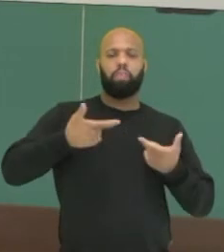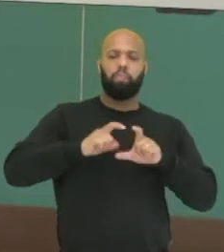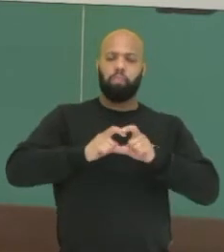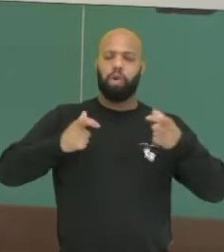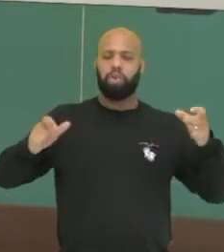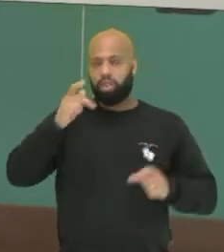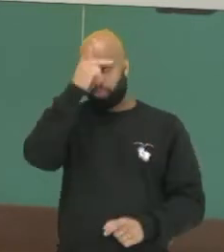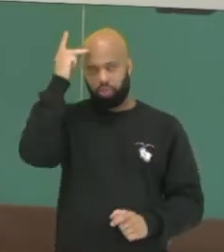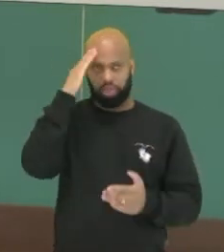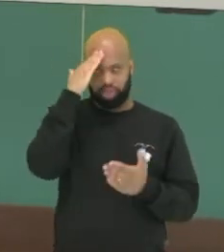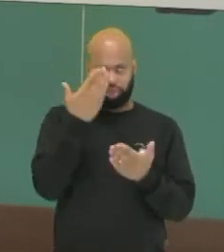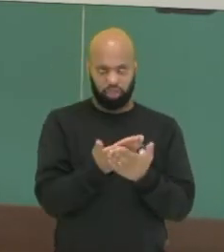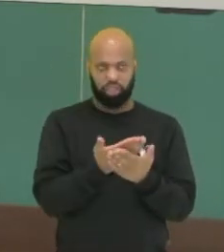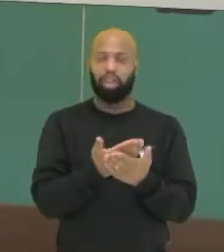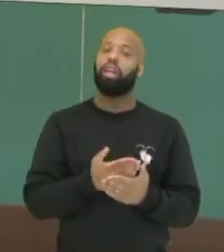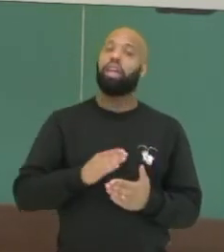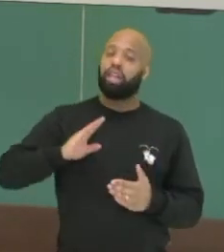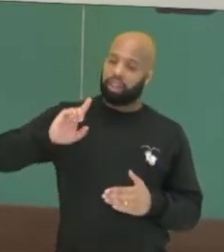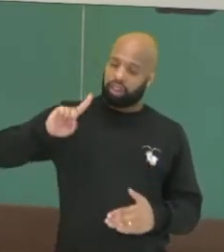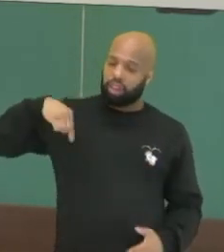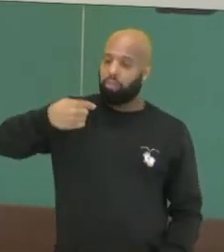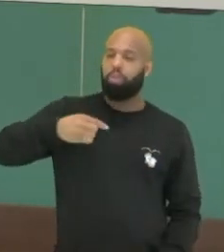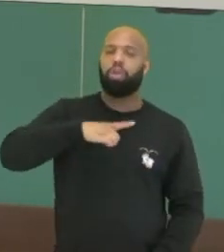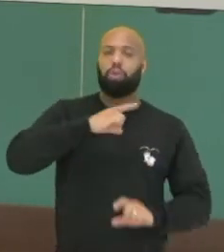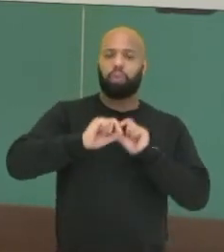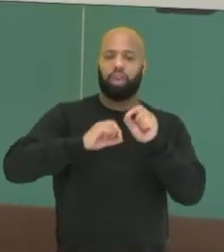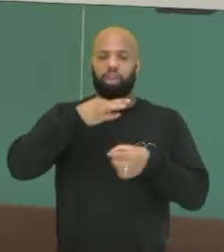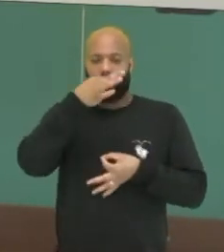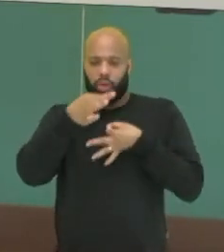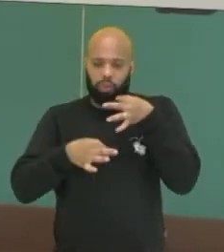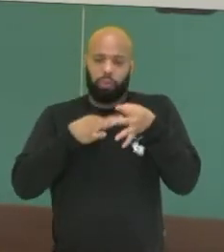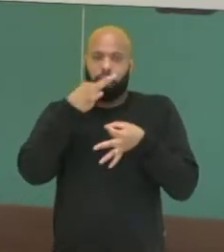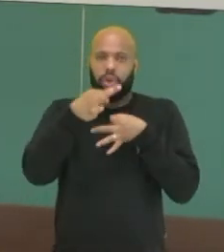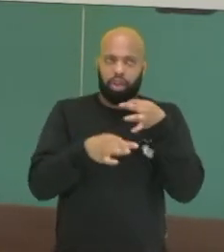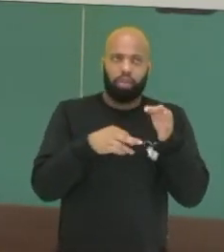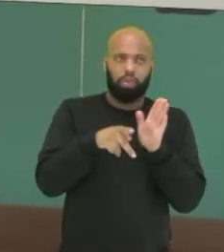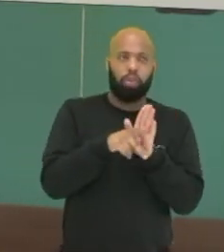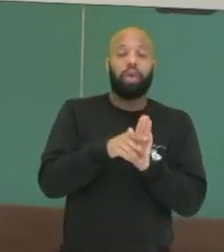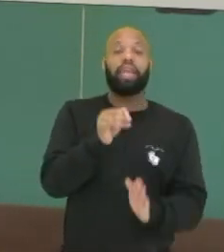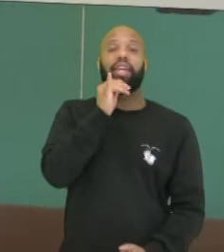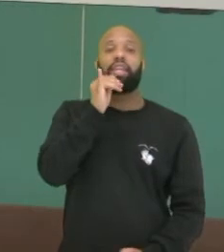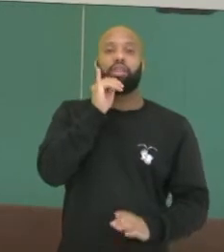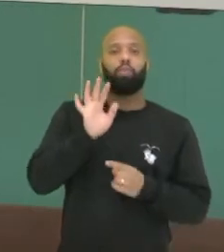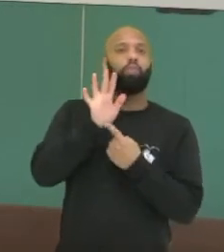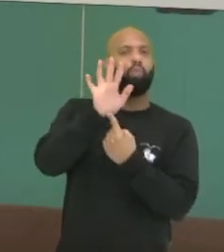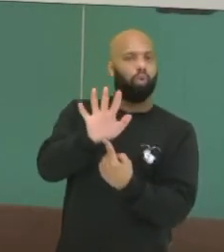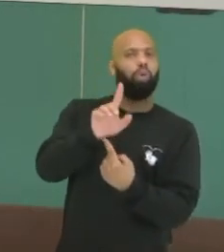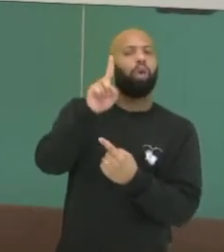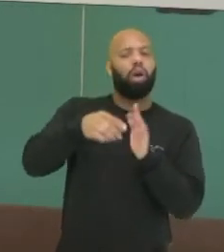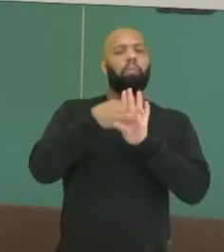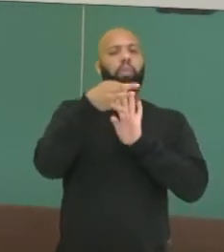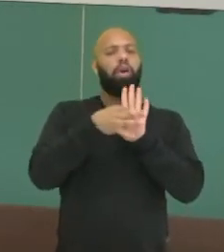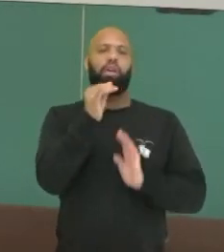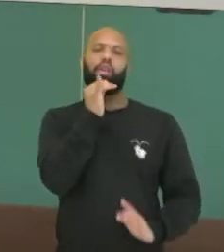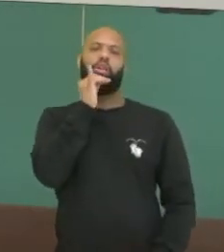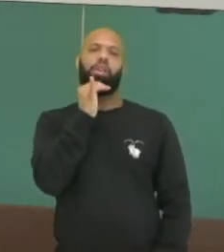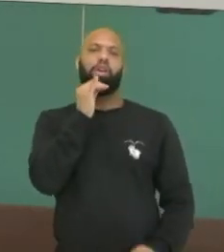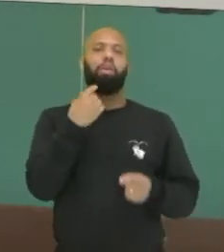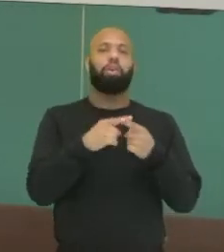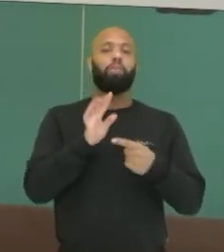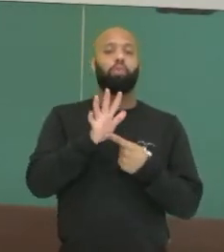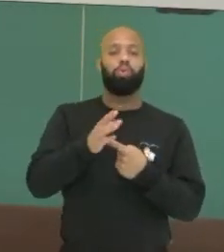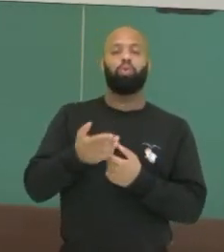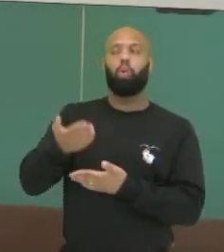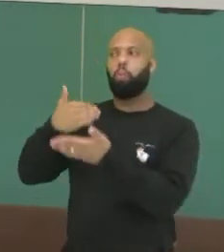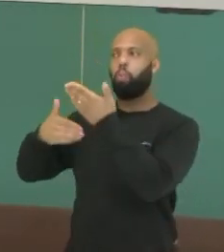pessoas acreditam. E na sequência, um argumento de exemplo, exemplificação, porque ele mostra que